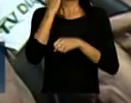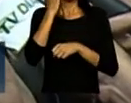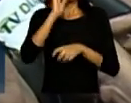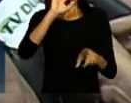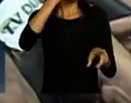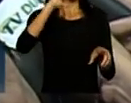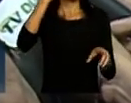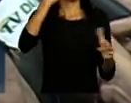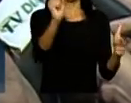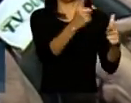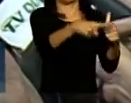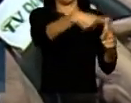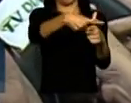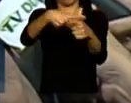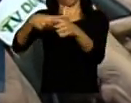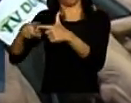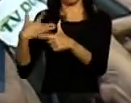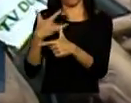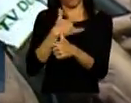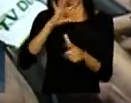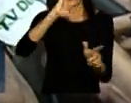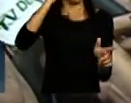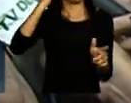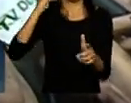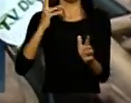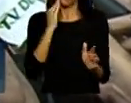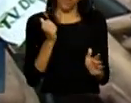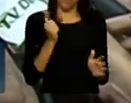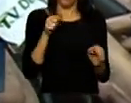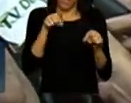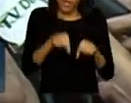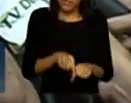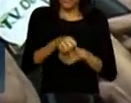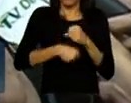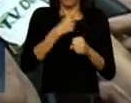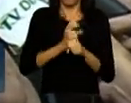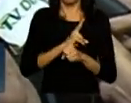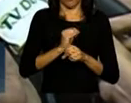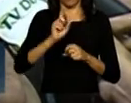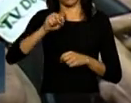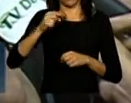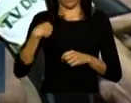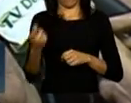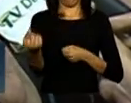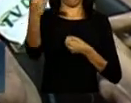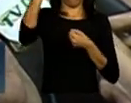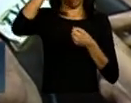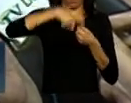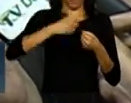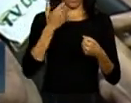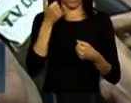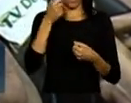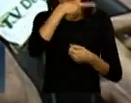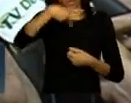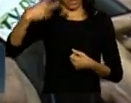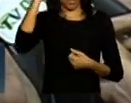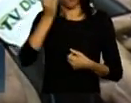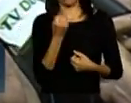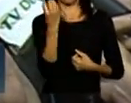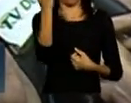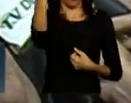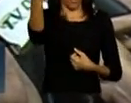os problemas da saúde que nós temos no Brasil esse anúncio será formalizado pela presidência no retorno dela à